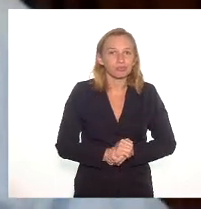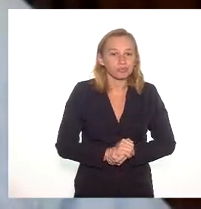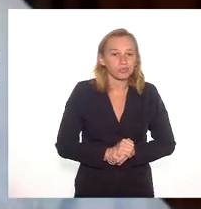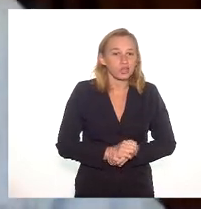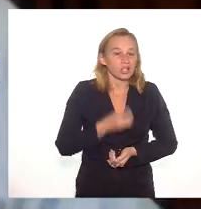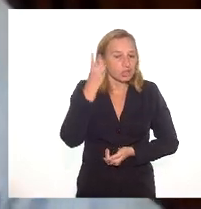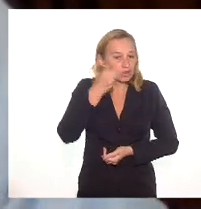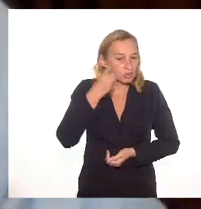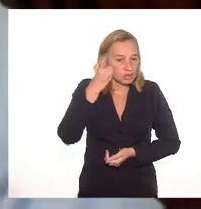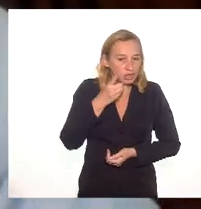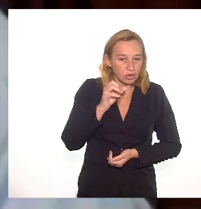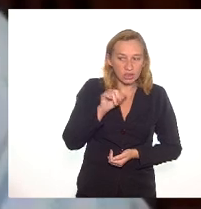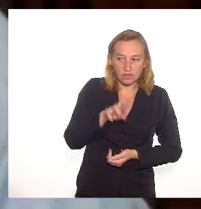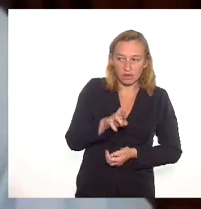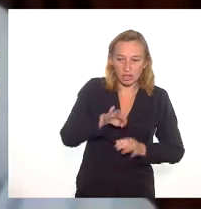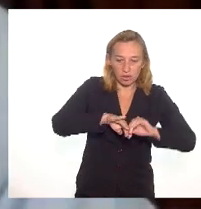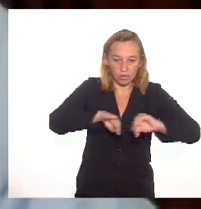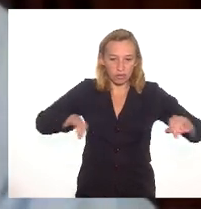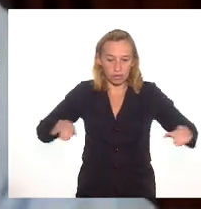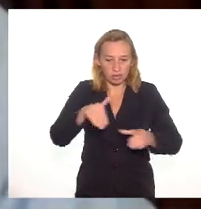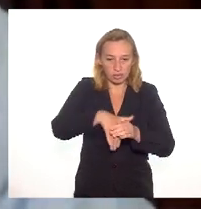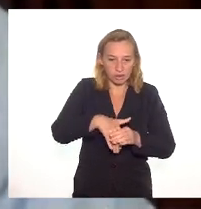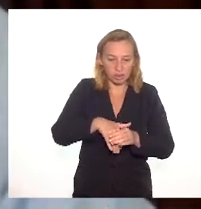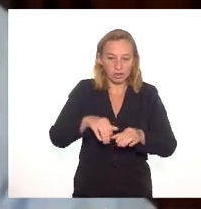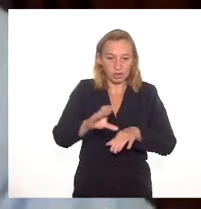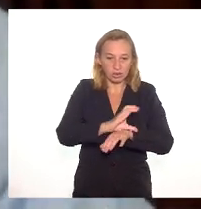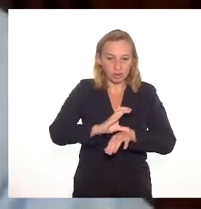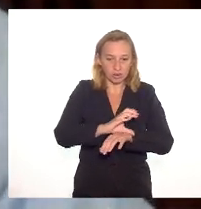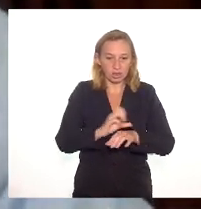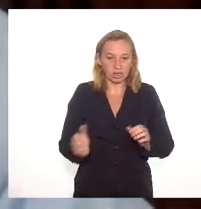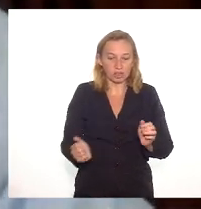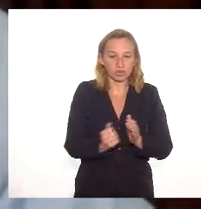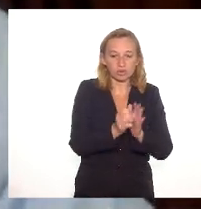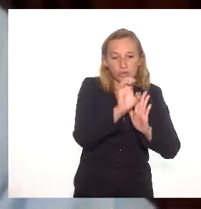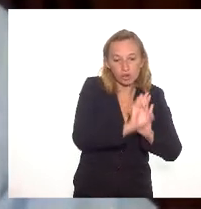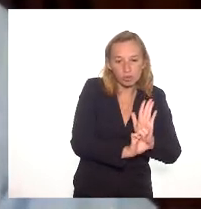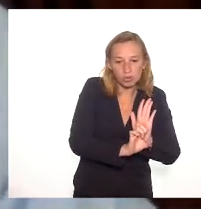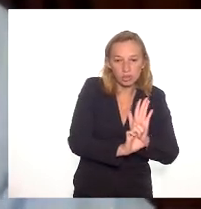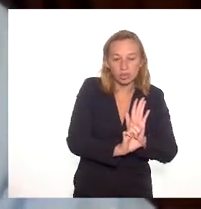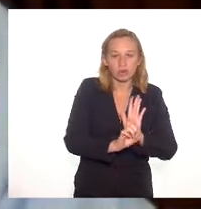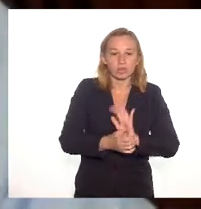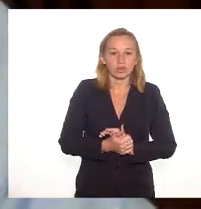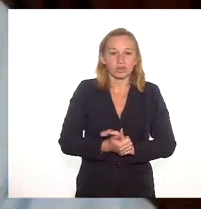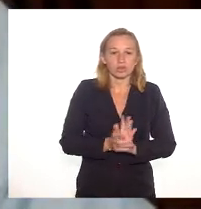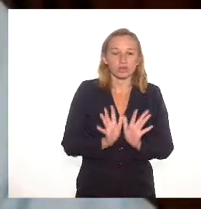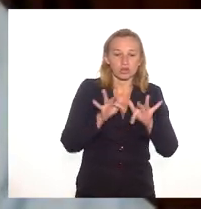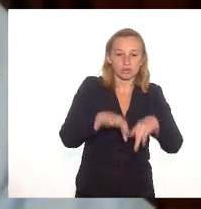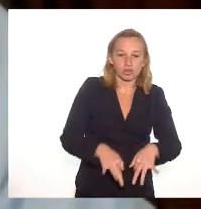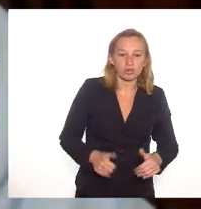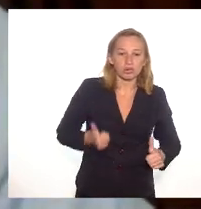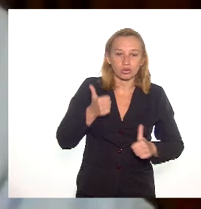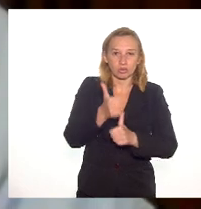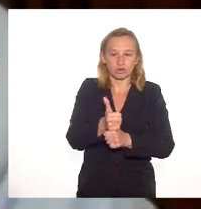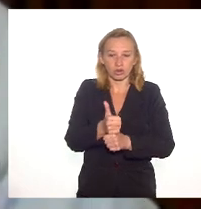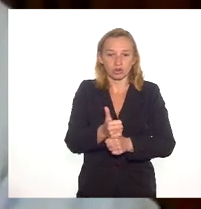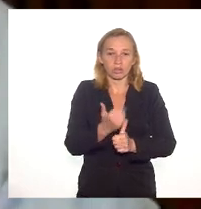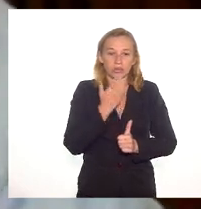do deputado Rosenberg, com voto em separado pela constitucionalidade com emendas. O parecer é pela constitucionalidade com emendas, concluindo por substitutivo.